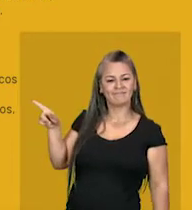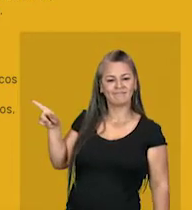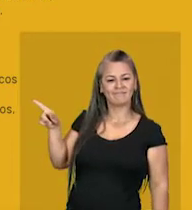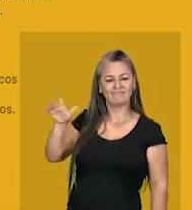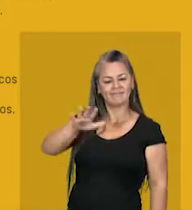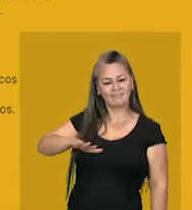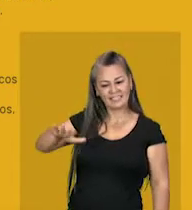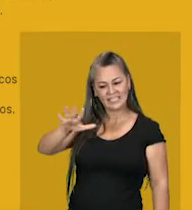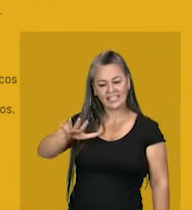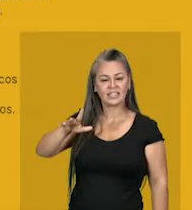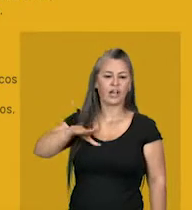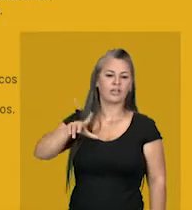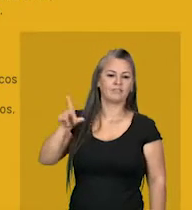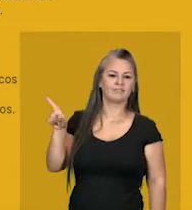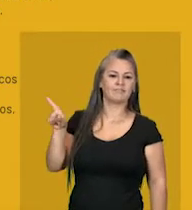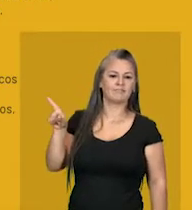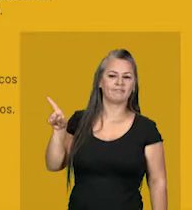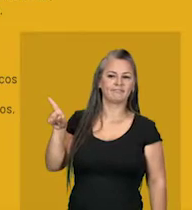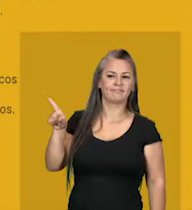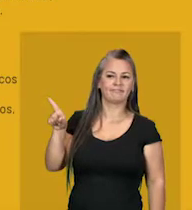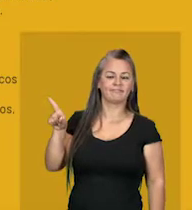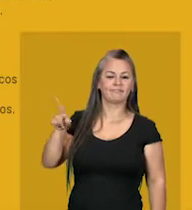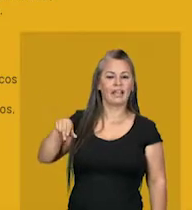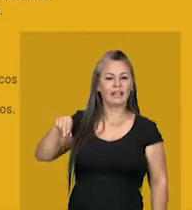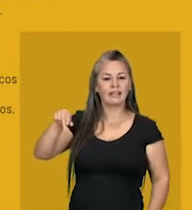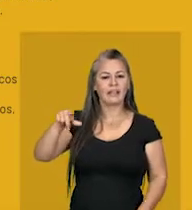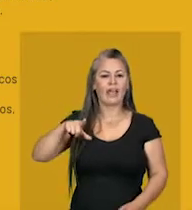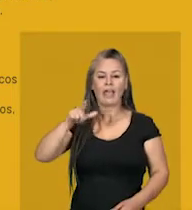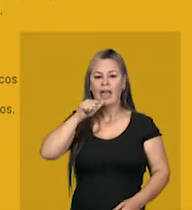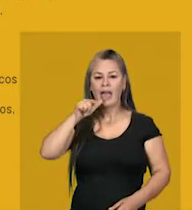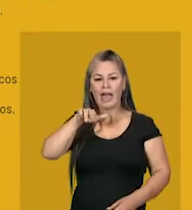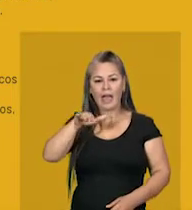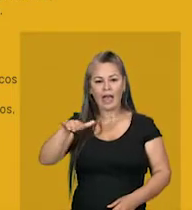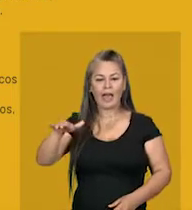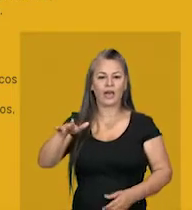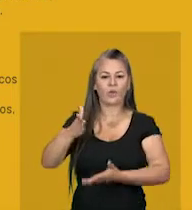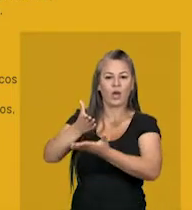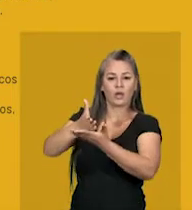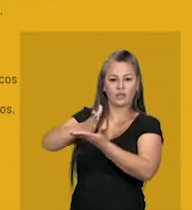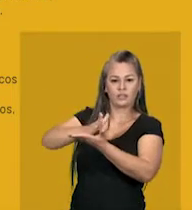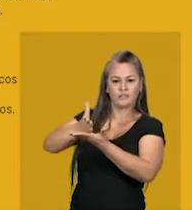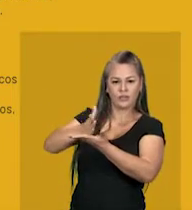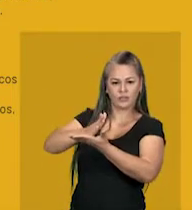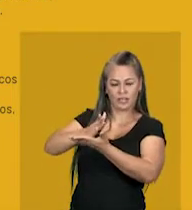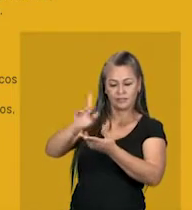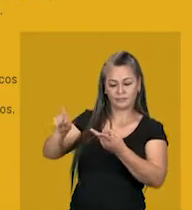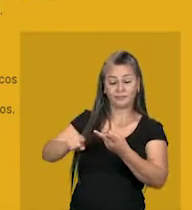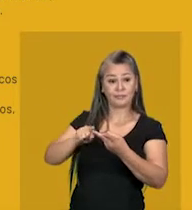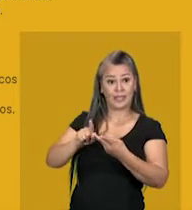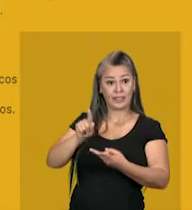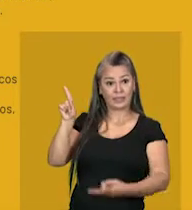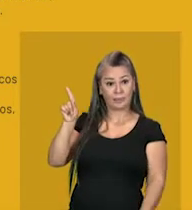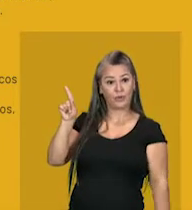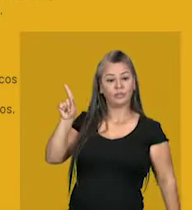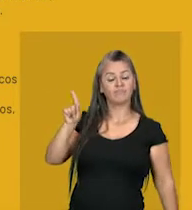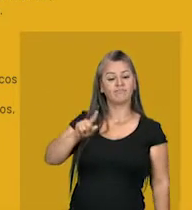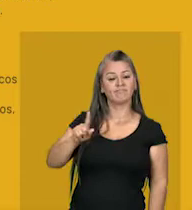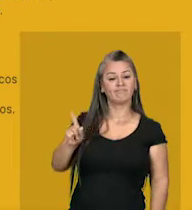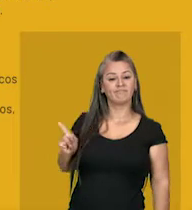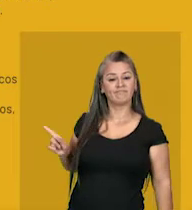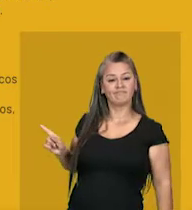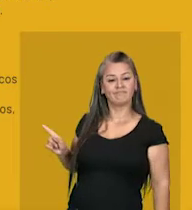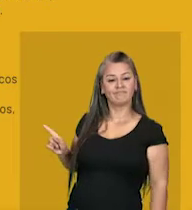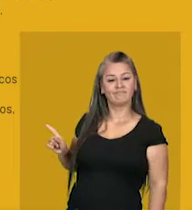terrestres, marítimos, definidos, reconhecidos internacionalmente, né? Depois a gente tem o governo, né, que é a esfera